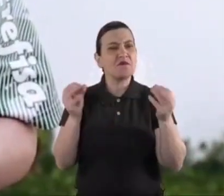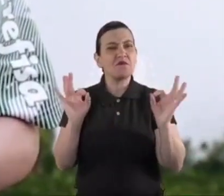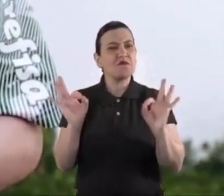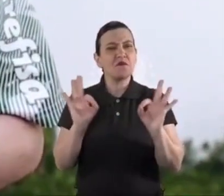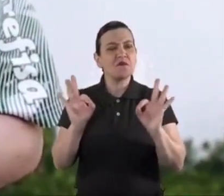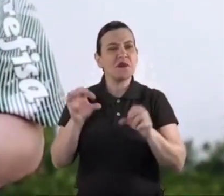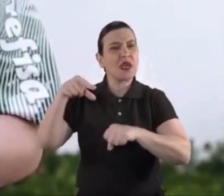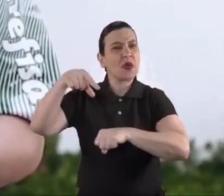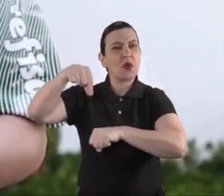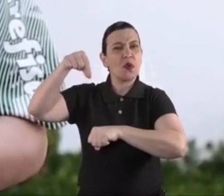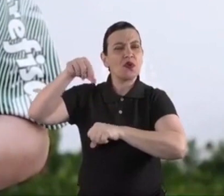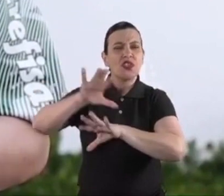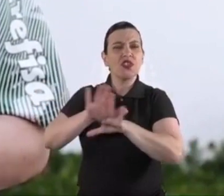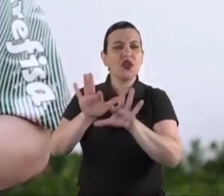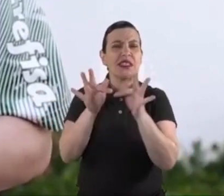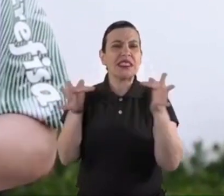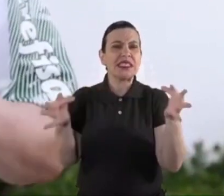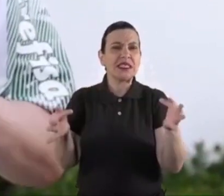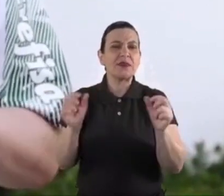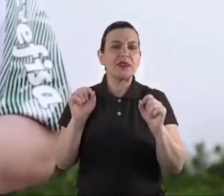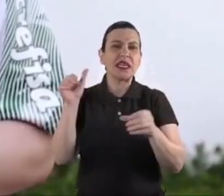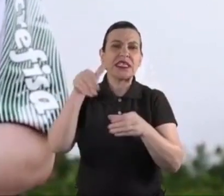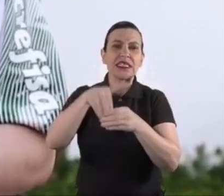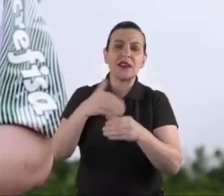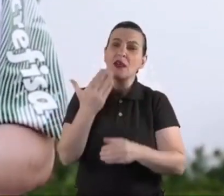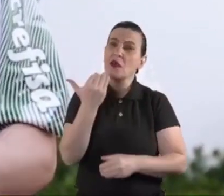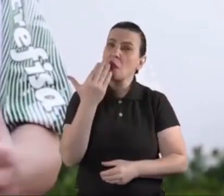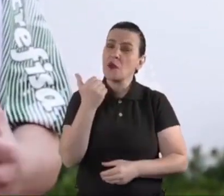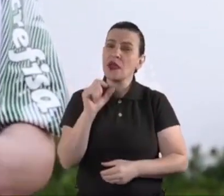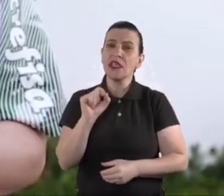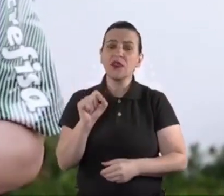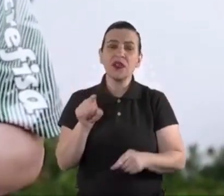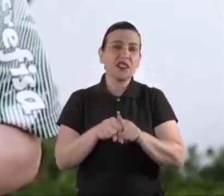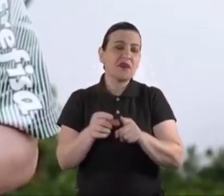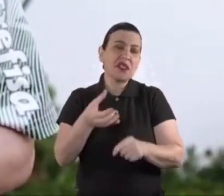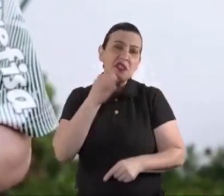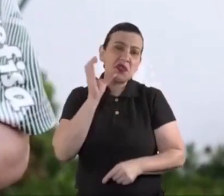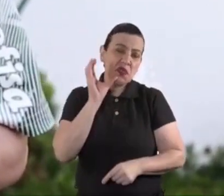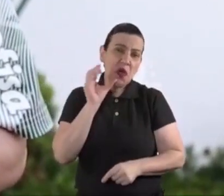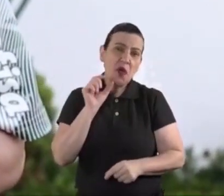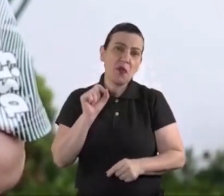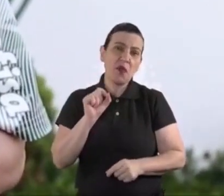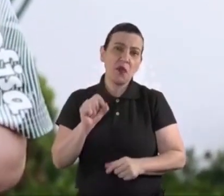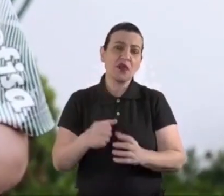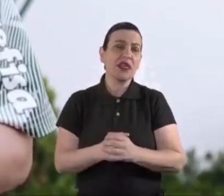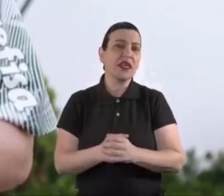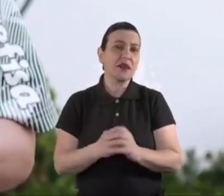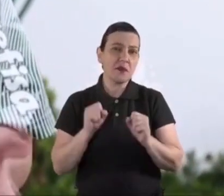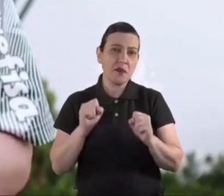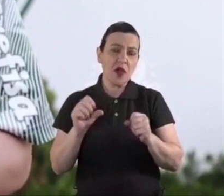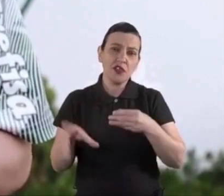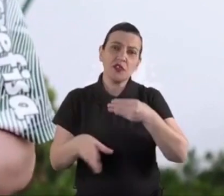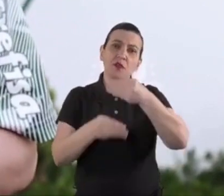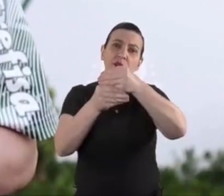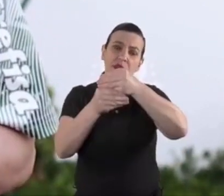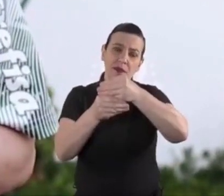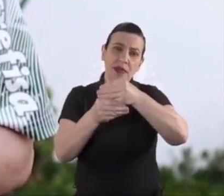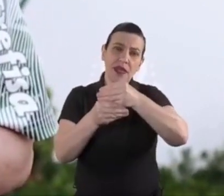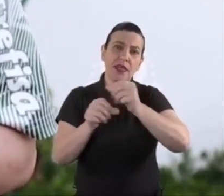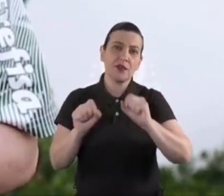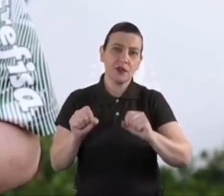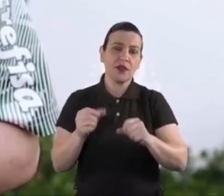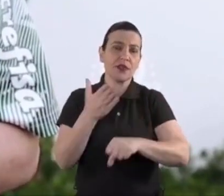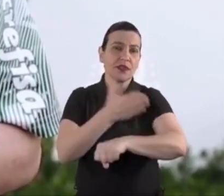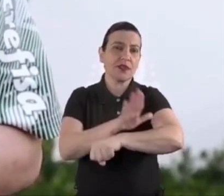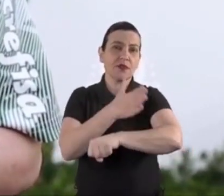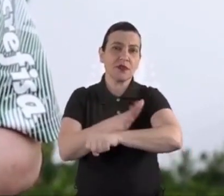gotinha só, é uma gotinha dentro da suplementação e eles tomam num volume maior ali de complementos do